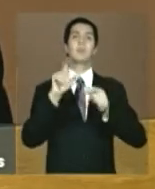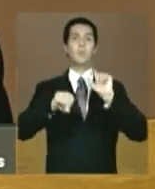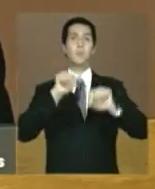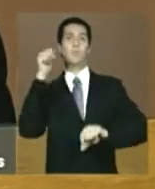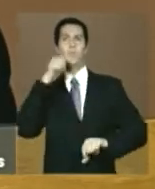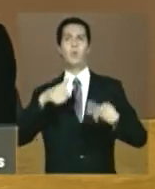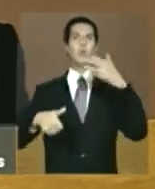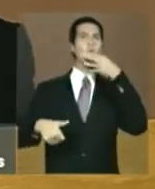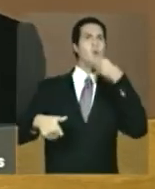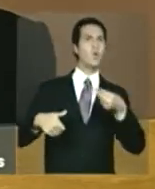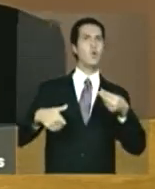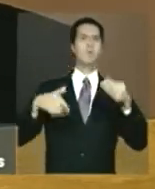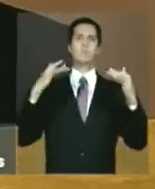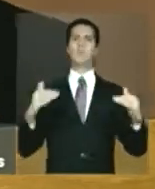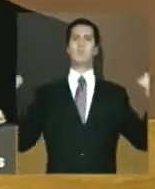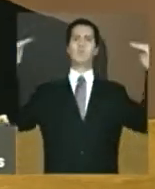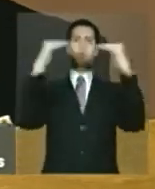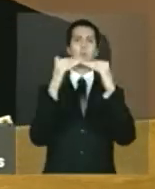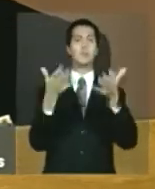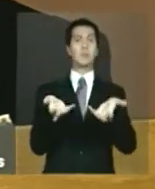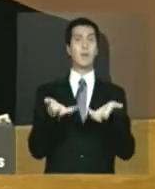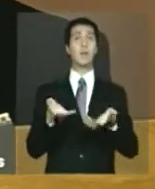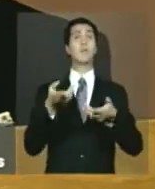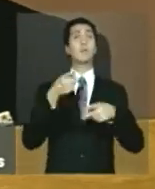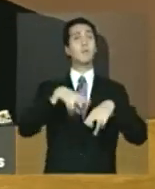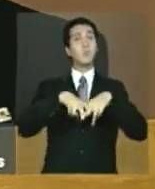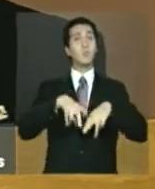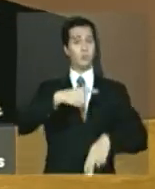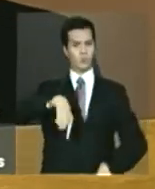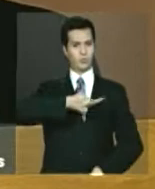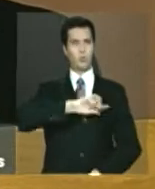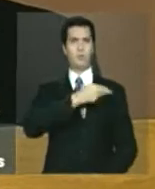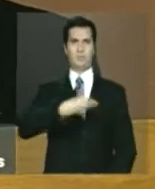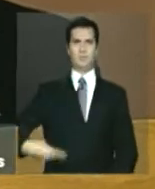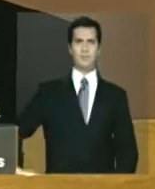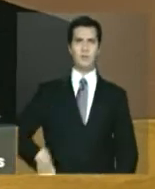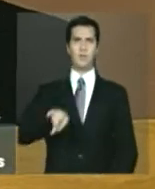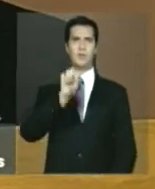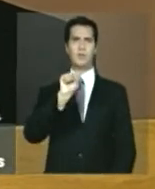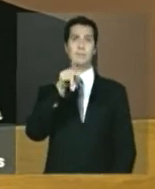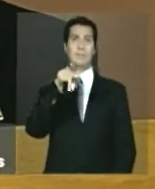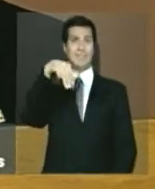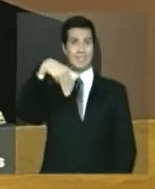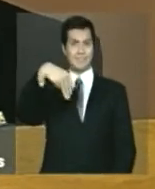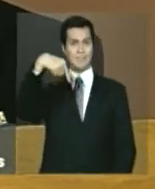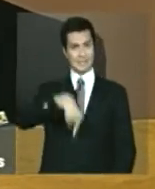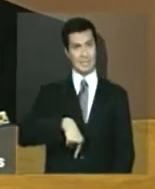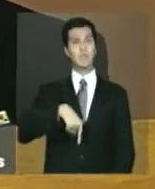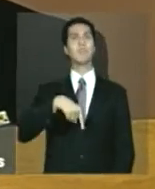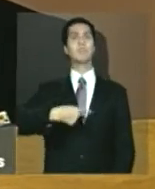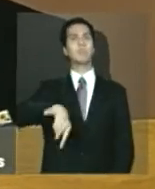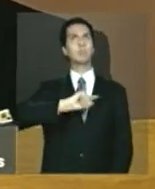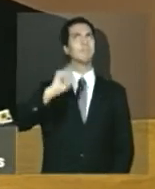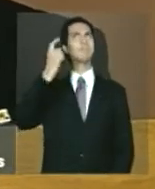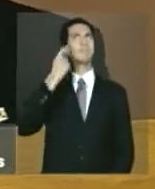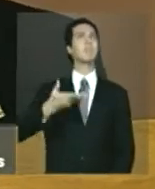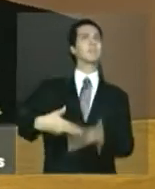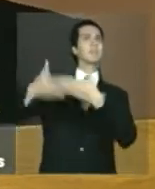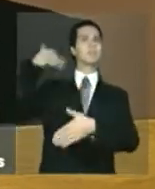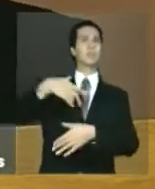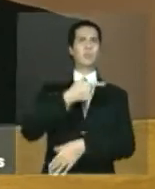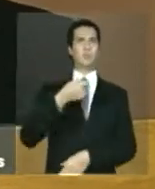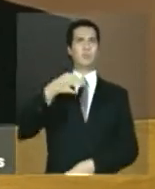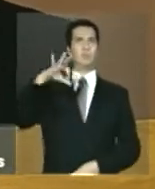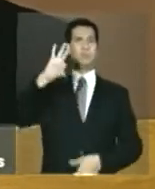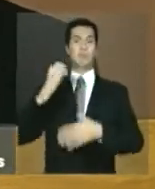relações de trabalho que a SPM criou o programa PR Equidade de gênero em 2006 em parceria